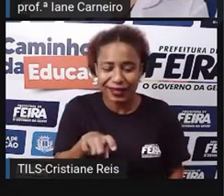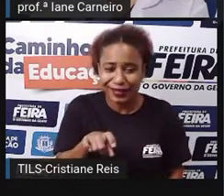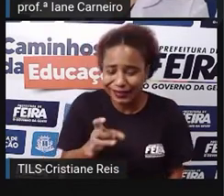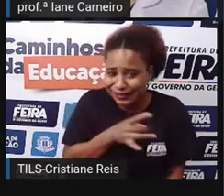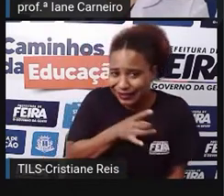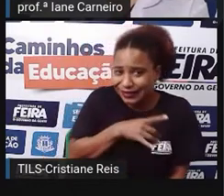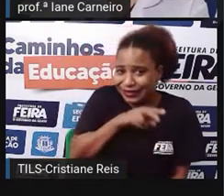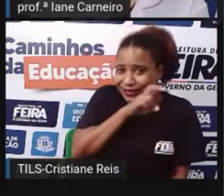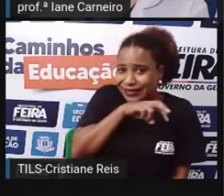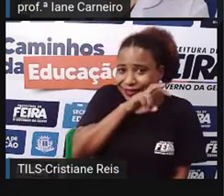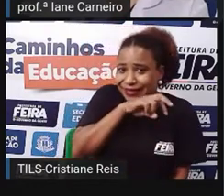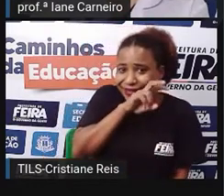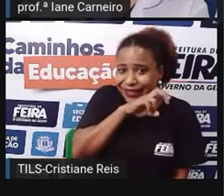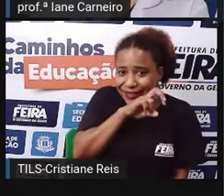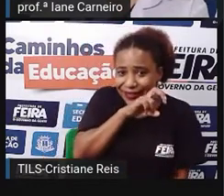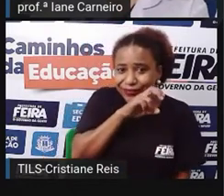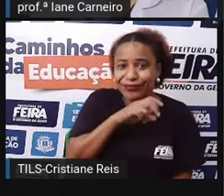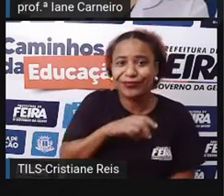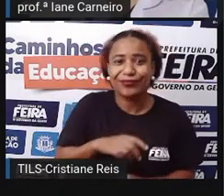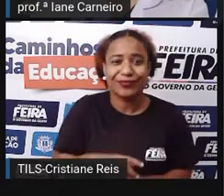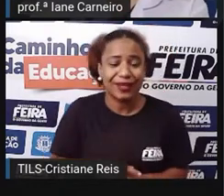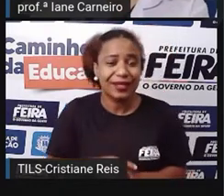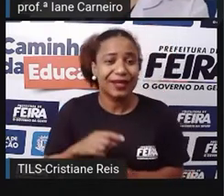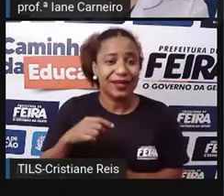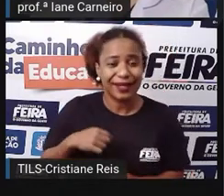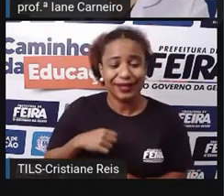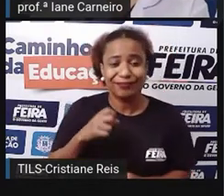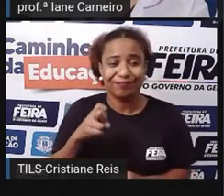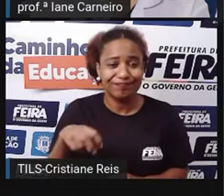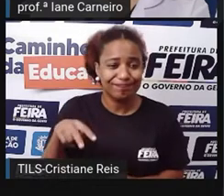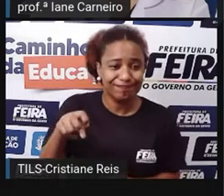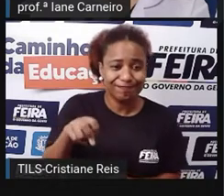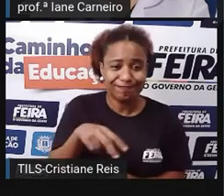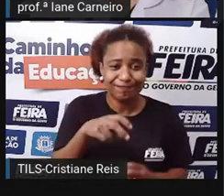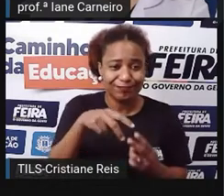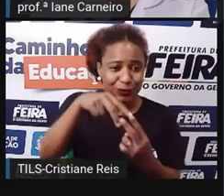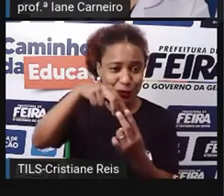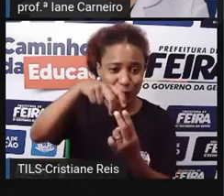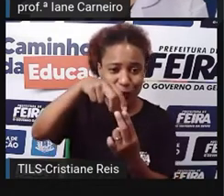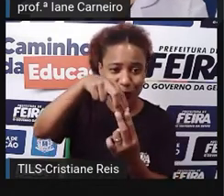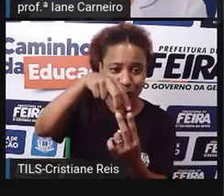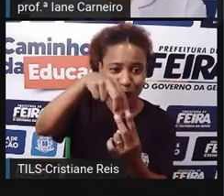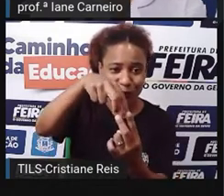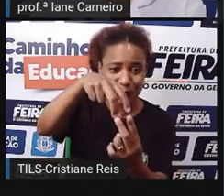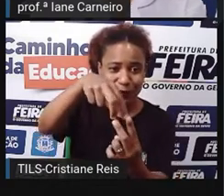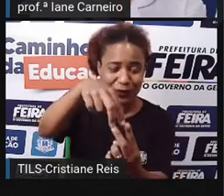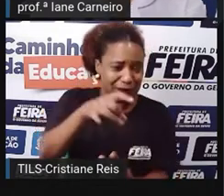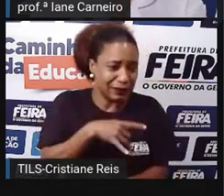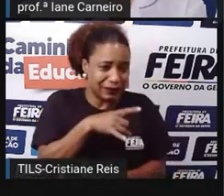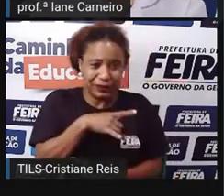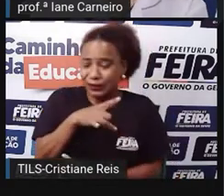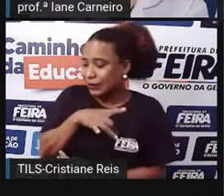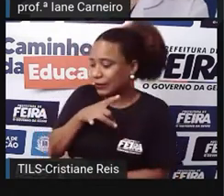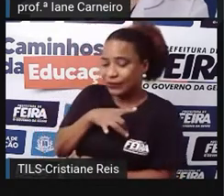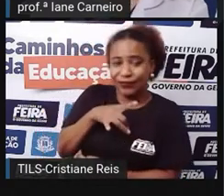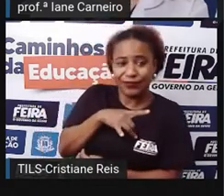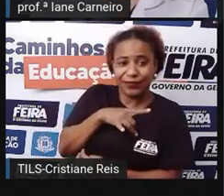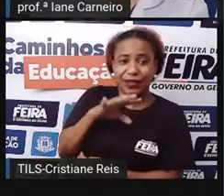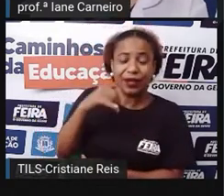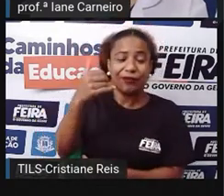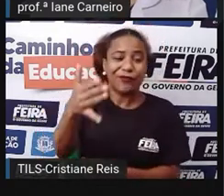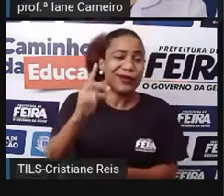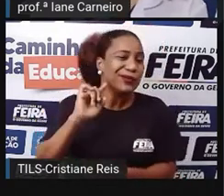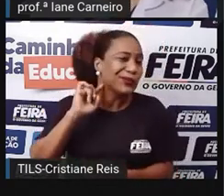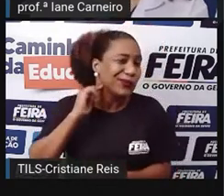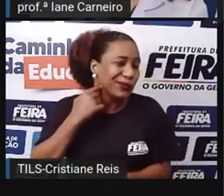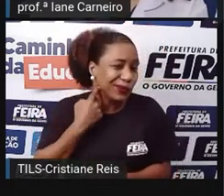sol, porque tinha medo da sombra. Não ia para fora para não se sujar, não tomava sopa